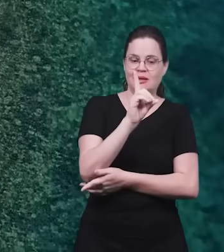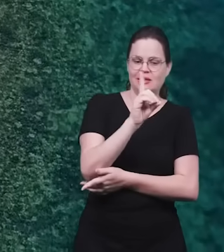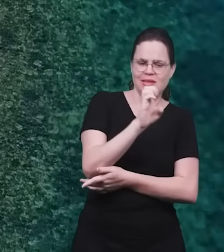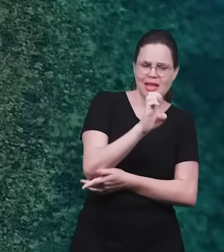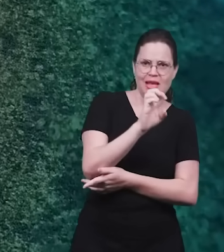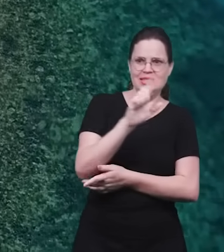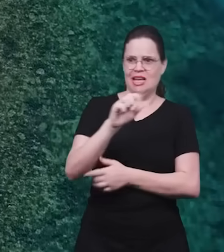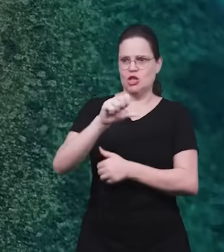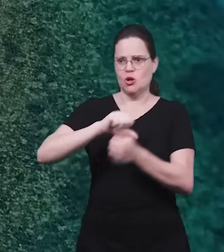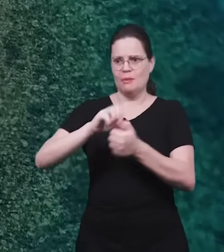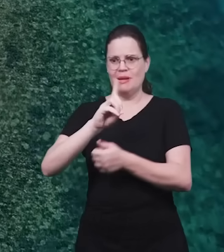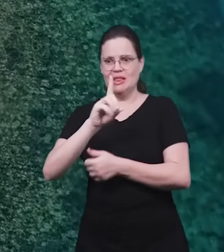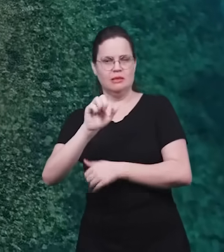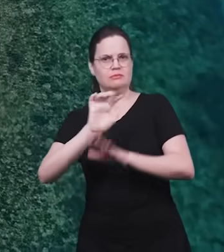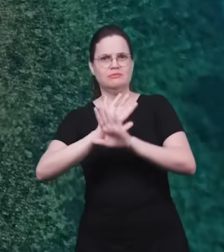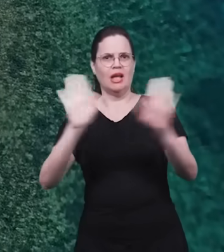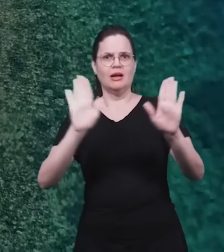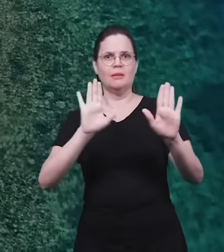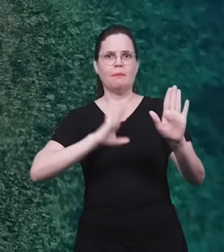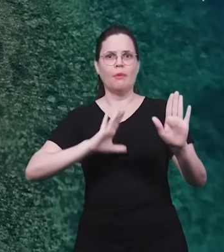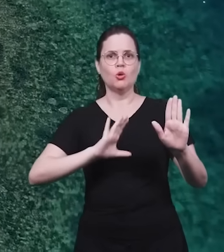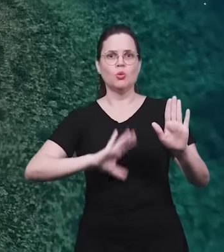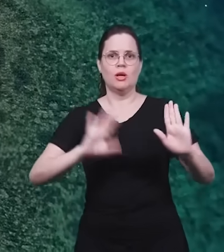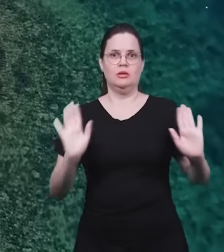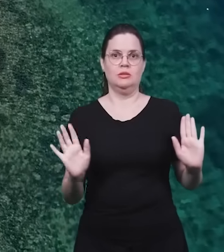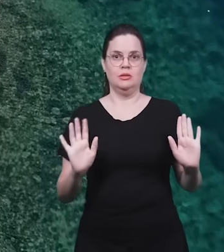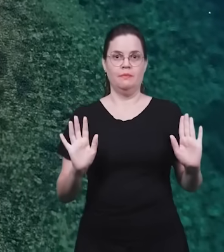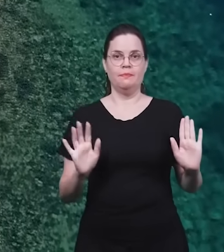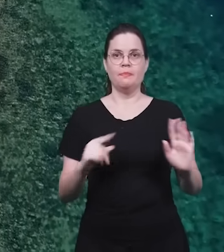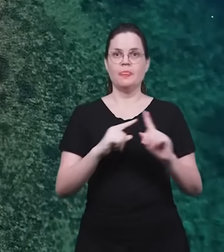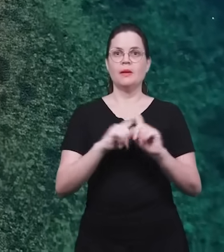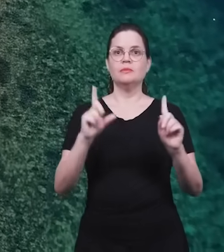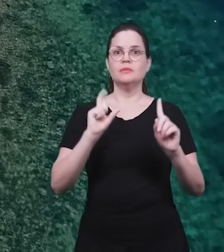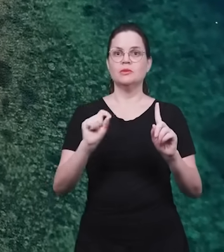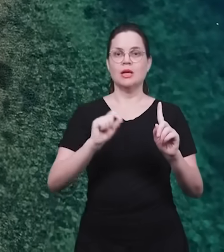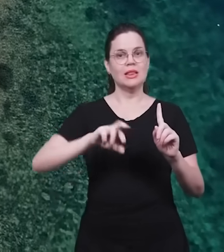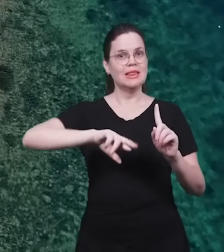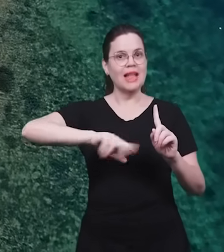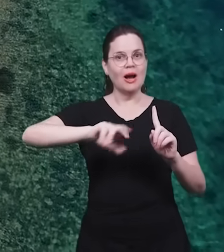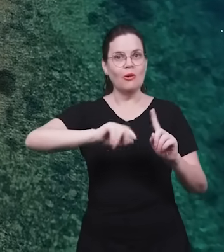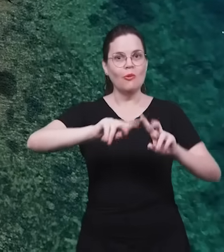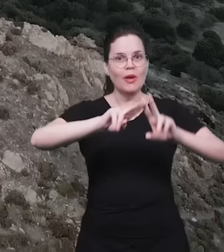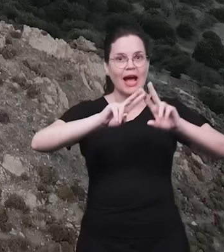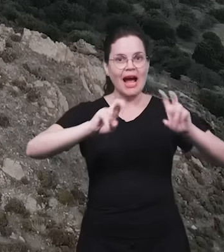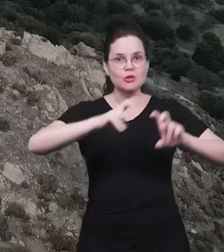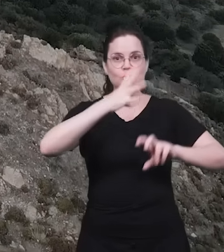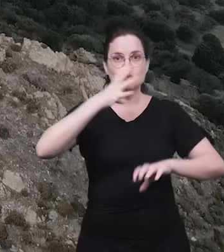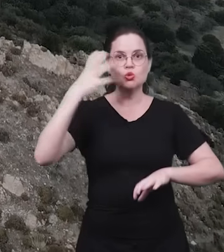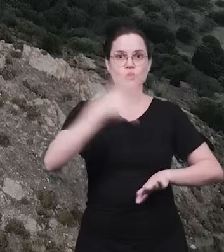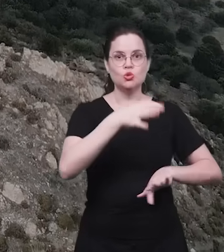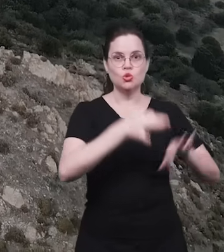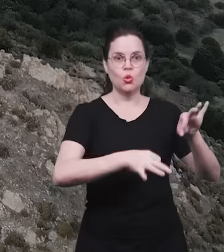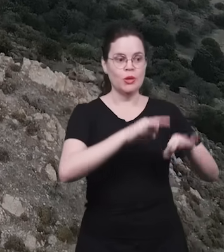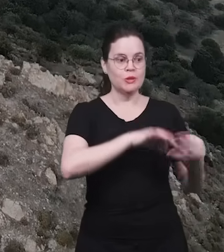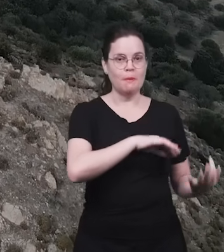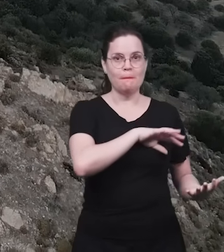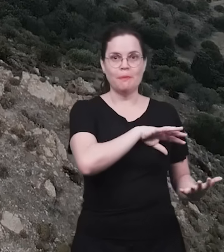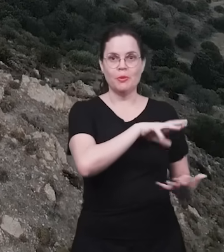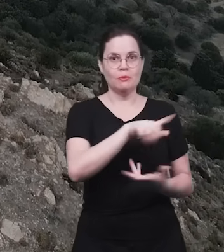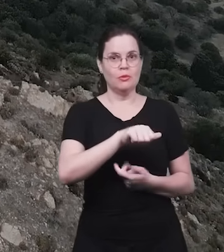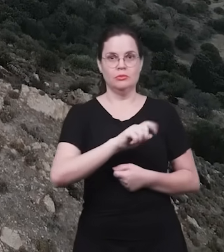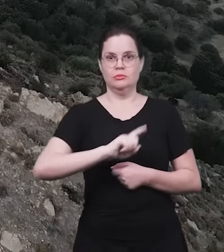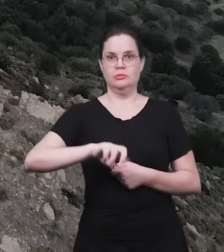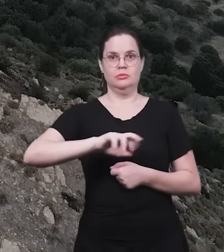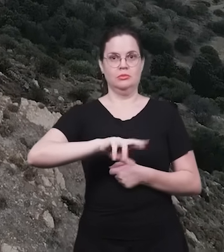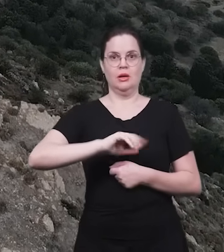botar de, quer botar da, isso não importa. O que importa é o seguinte: não se trata aqui da